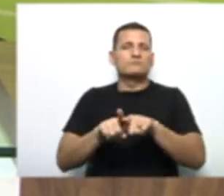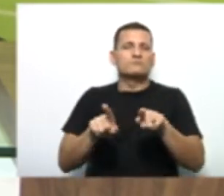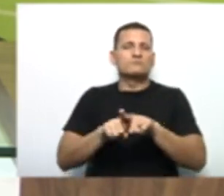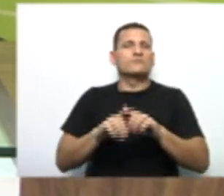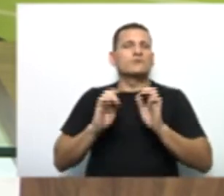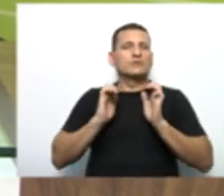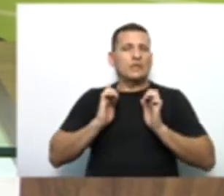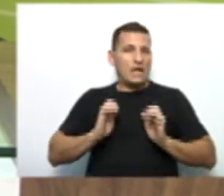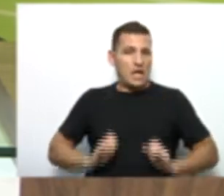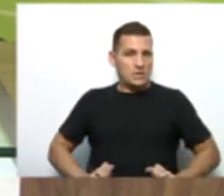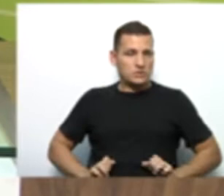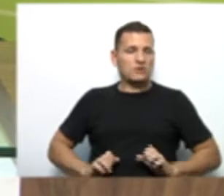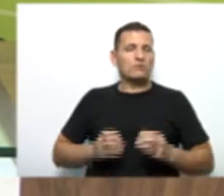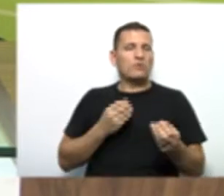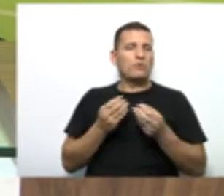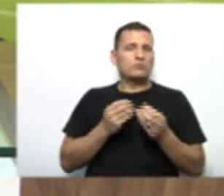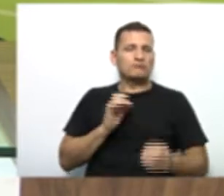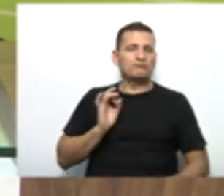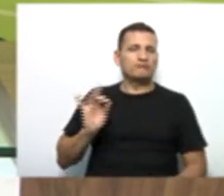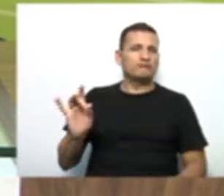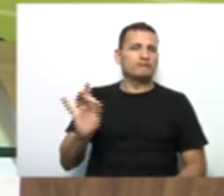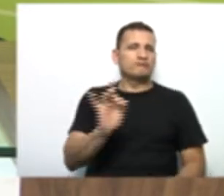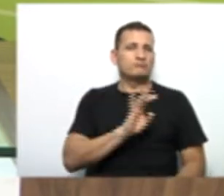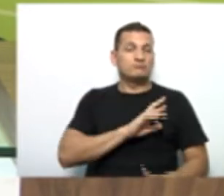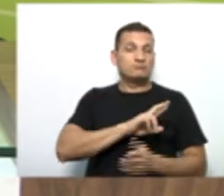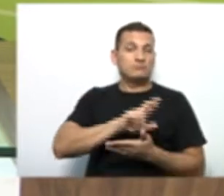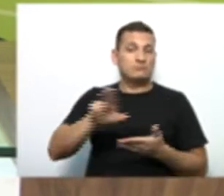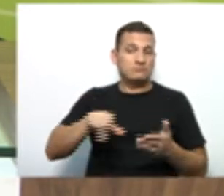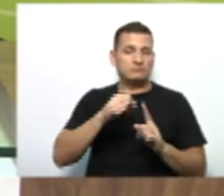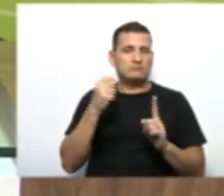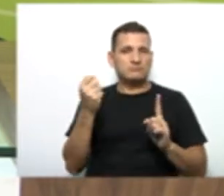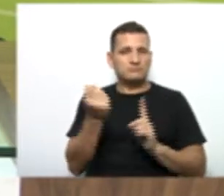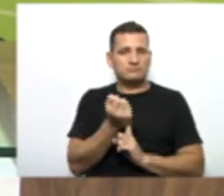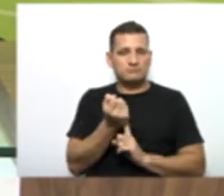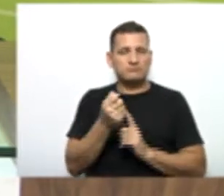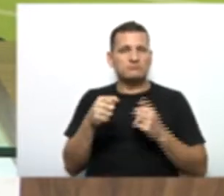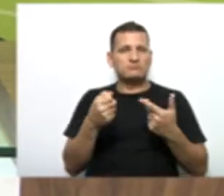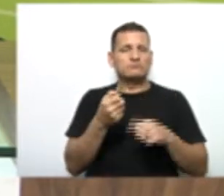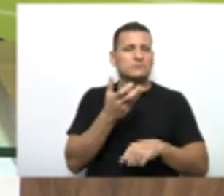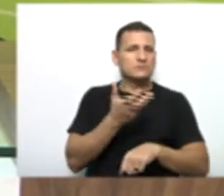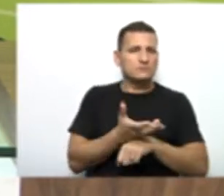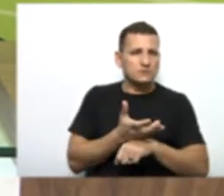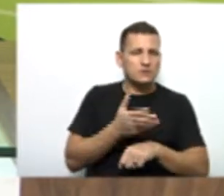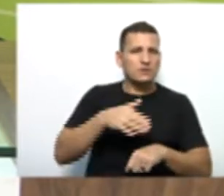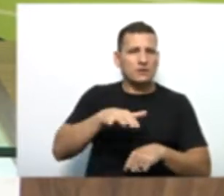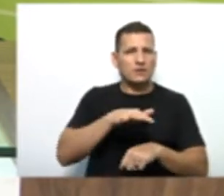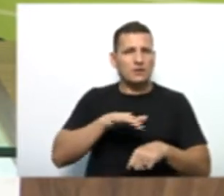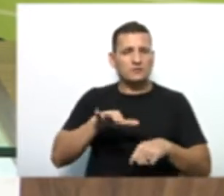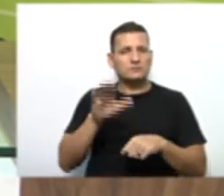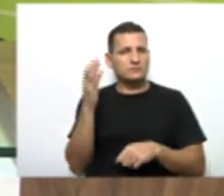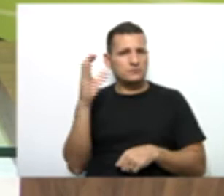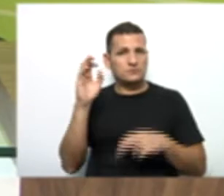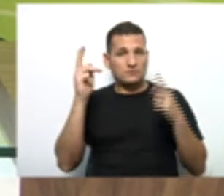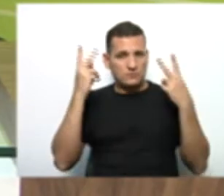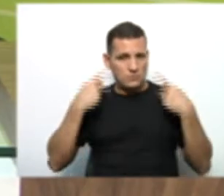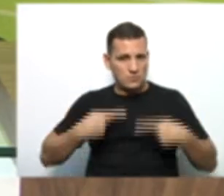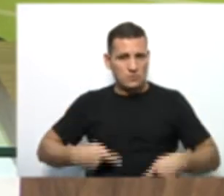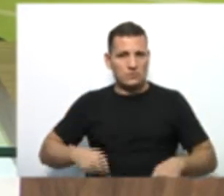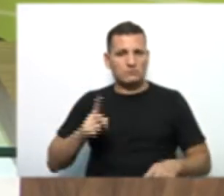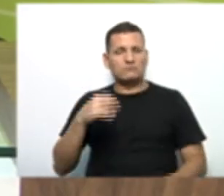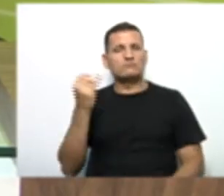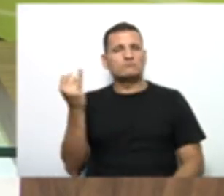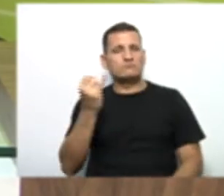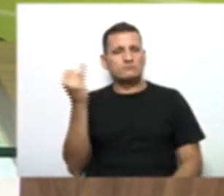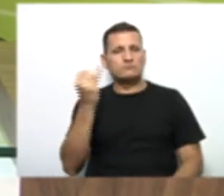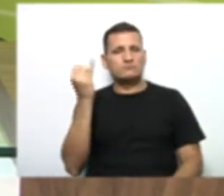as condutas dos indivíduos nas diferentes sociedades. Então, as disciplinas da área de ciências humanas, elas são fundamentais para que